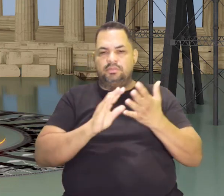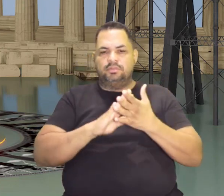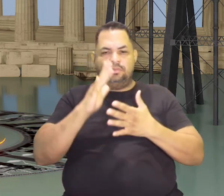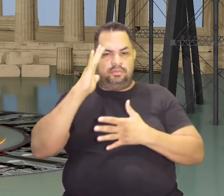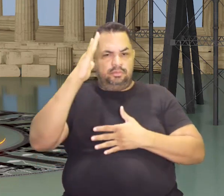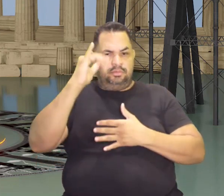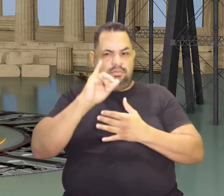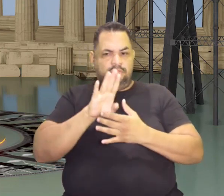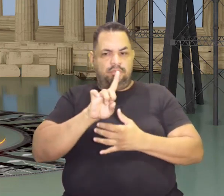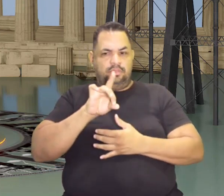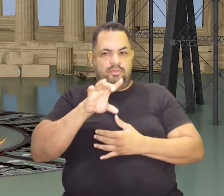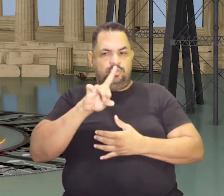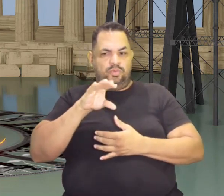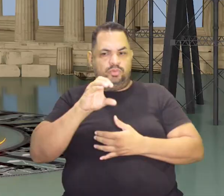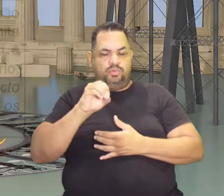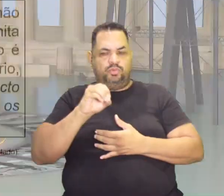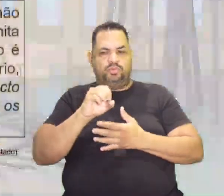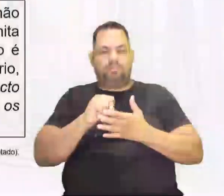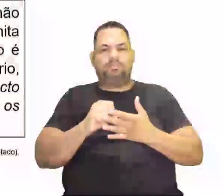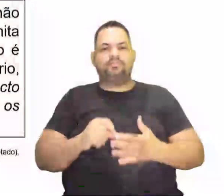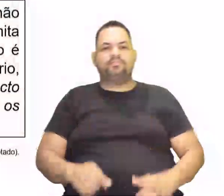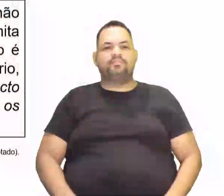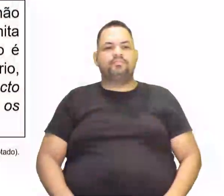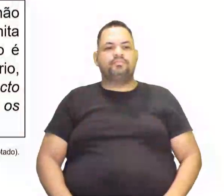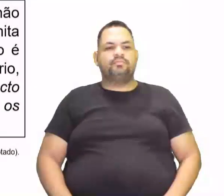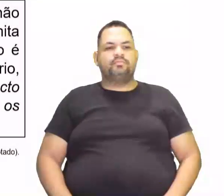lá verificar agora? Olha lá.